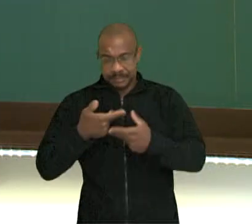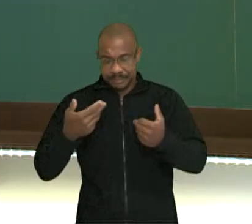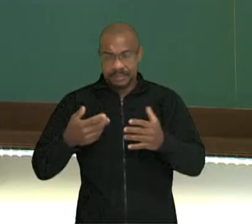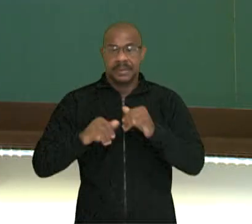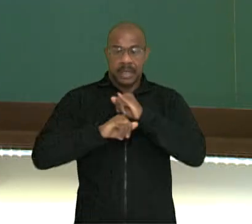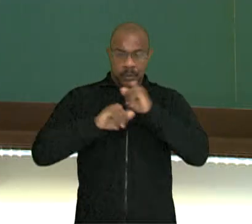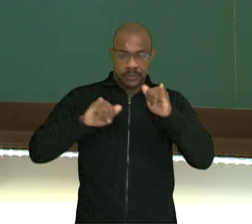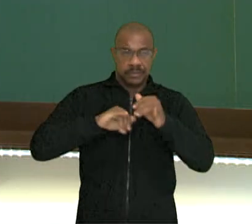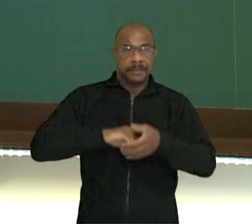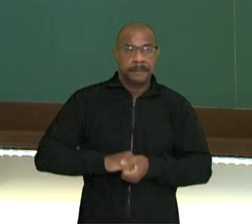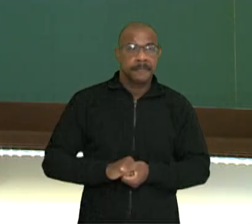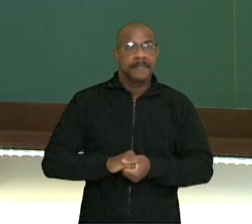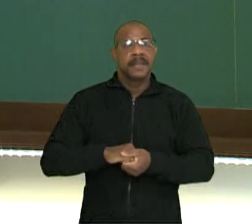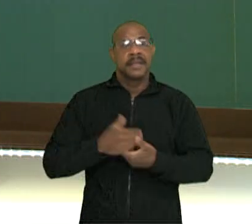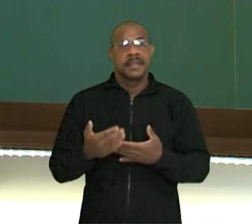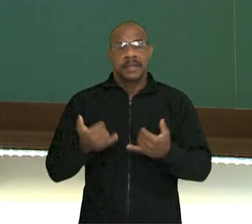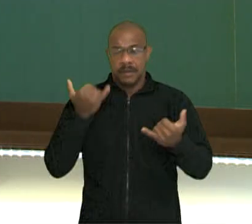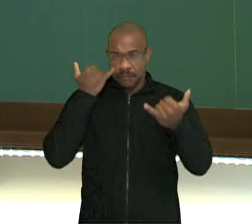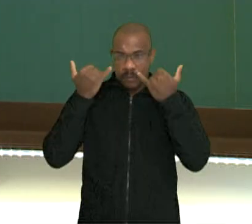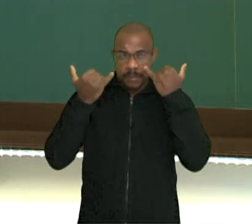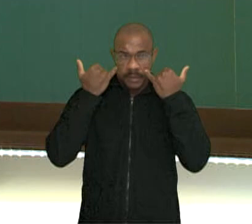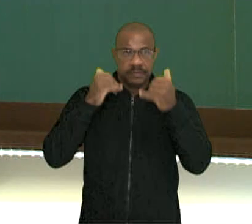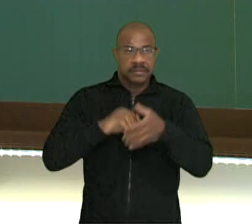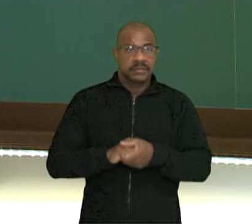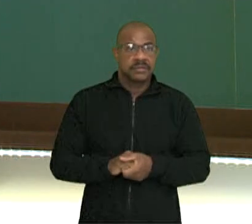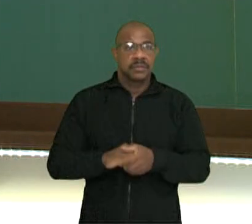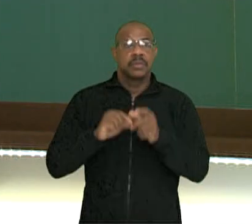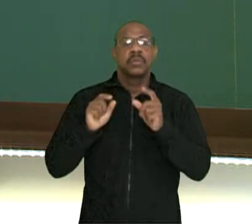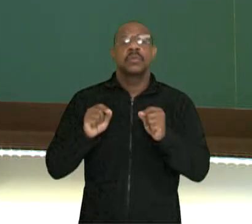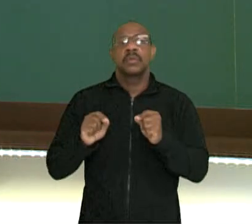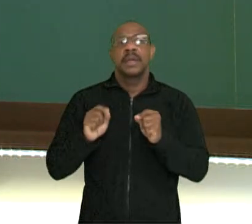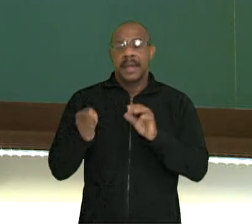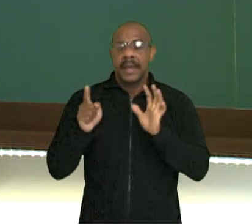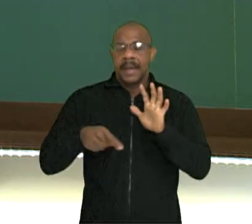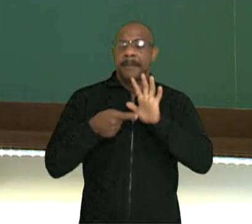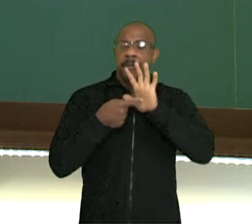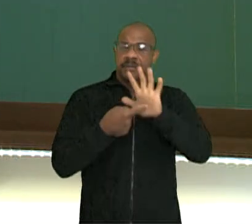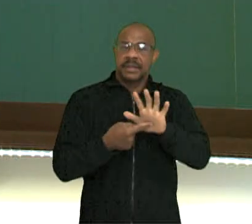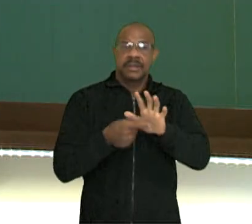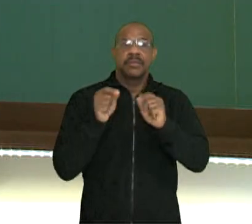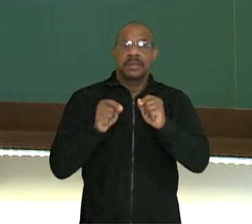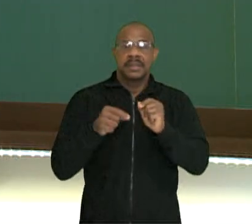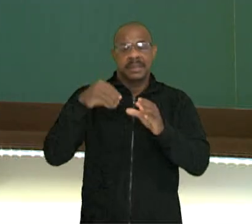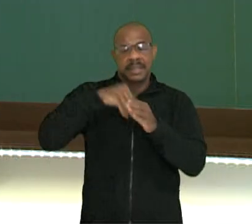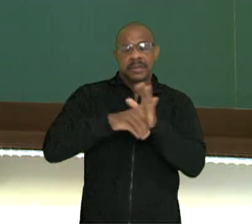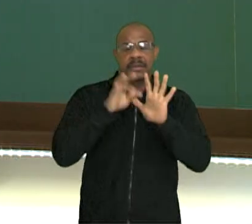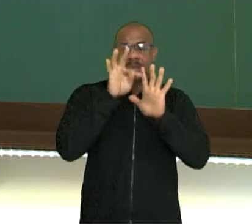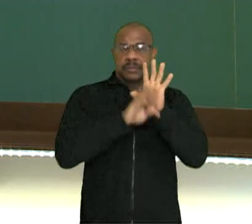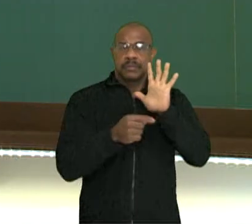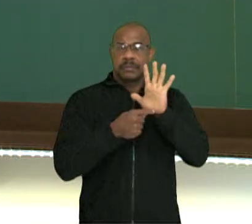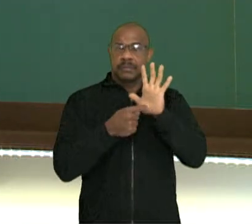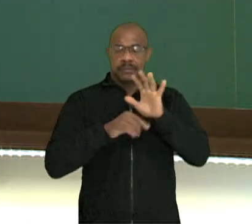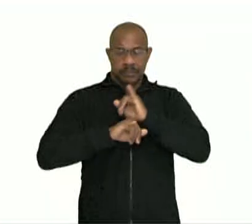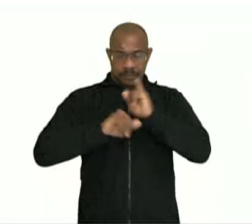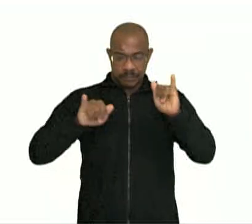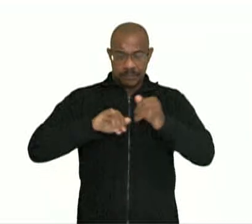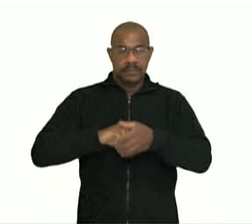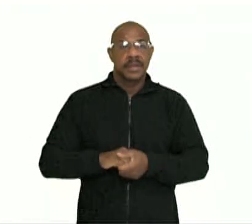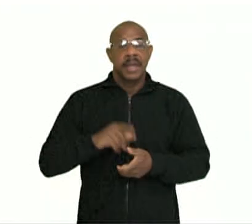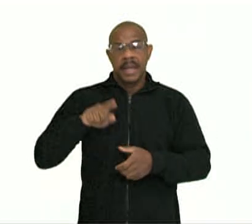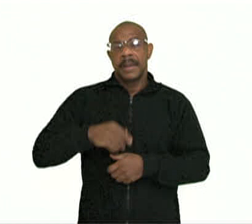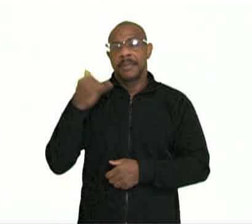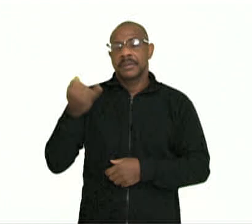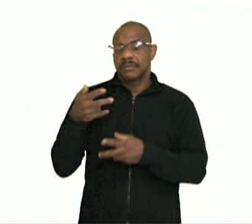noticiado. Informações mais detalhadas são apresentadas ao longo da notícia. É